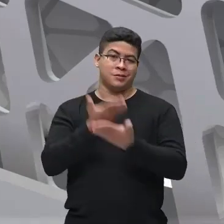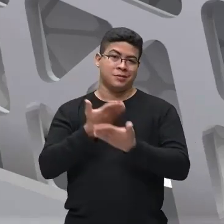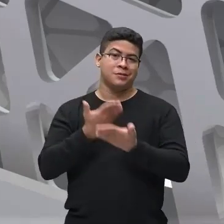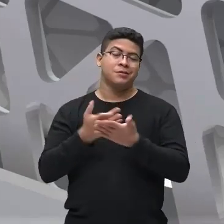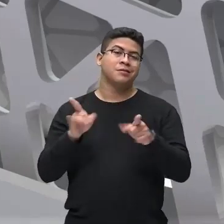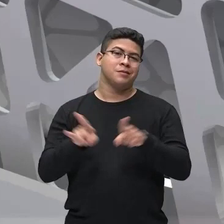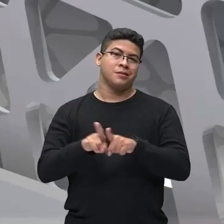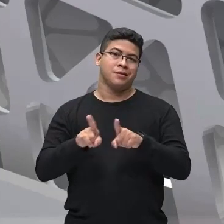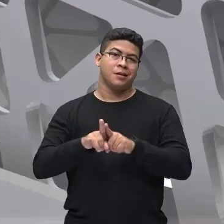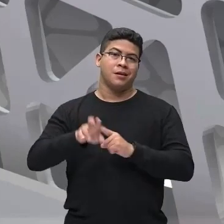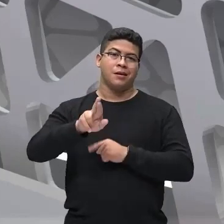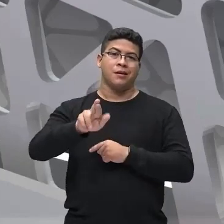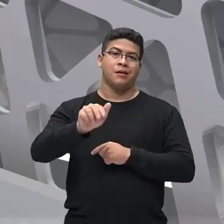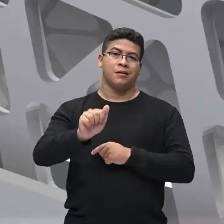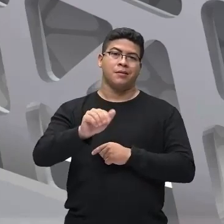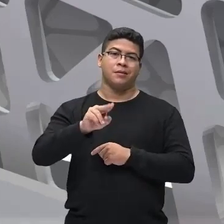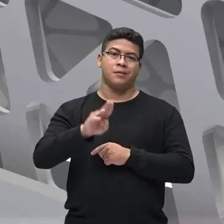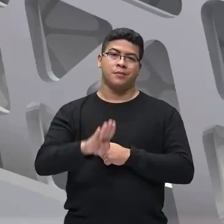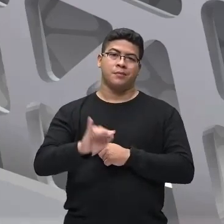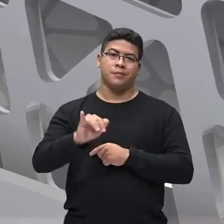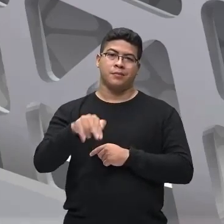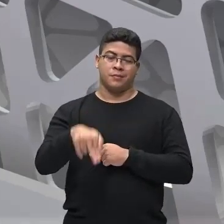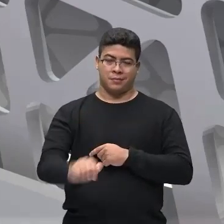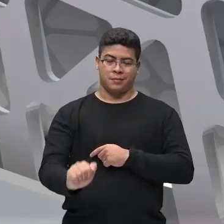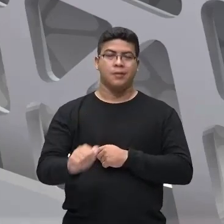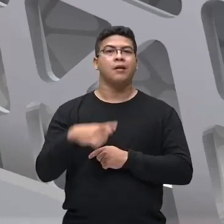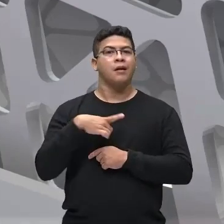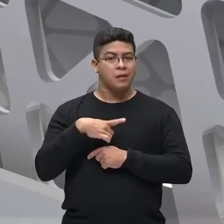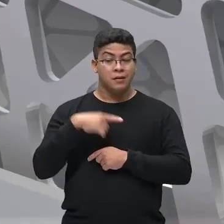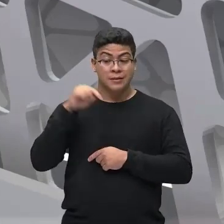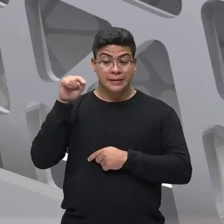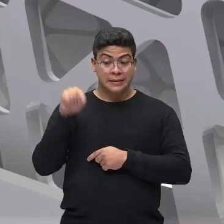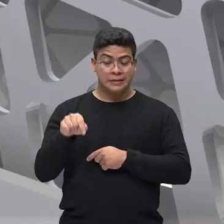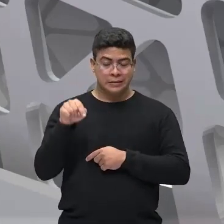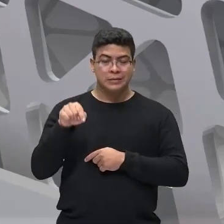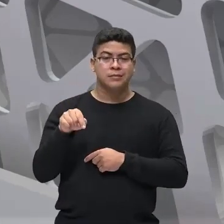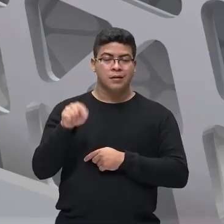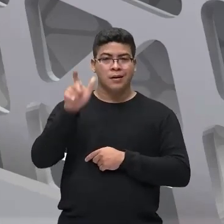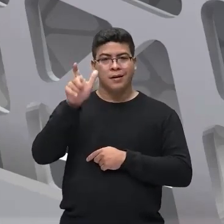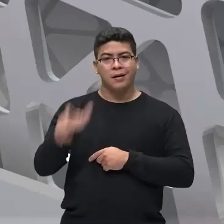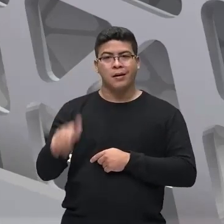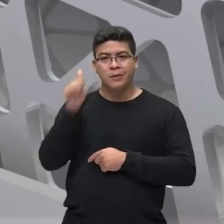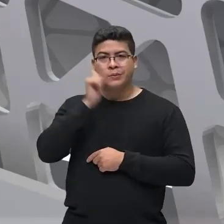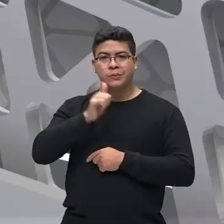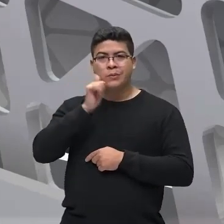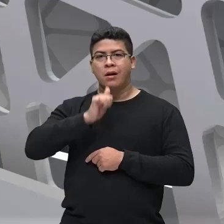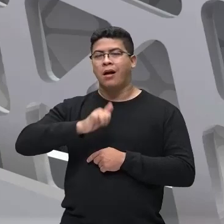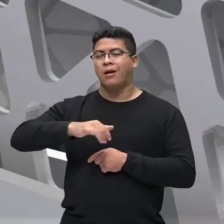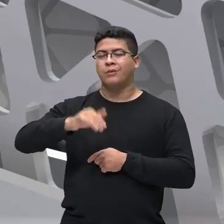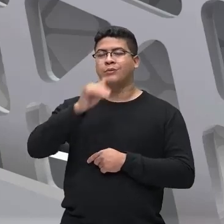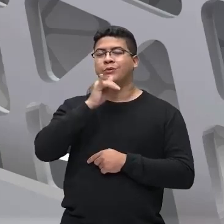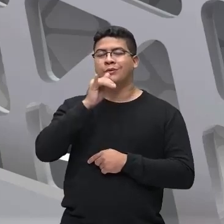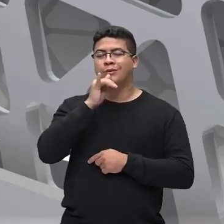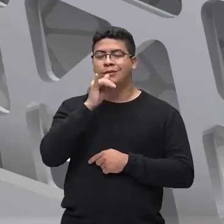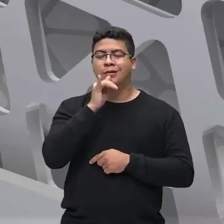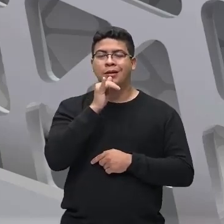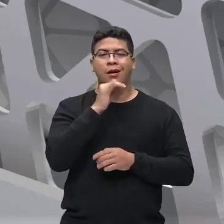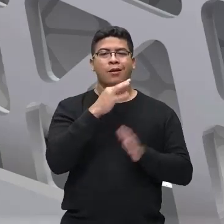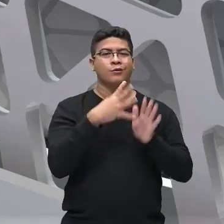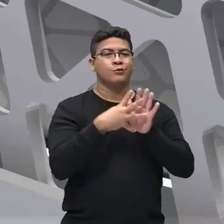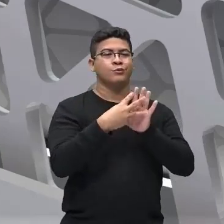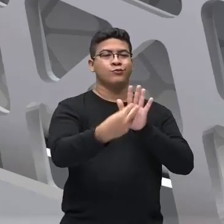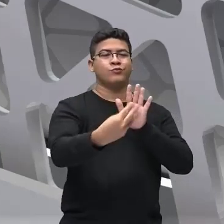para ser rabina. Então, Lia Abbas foi a rabina que deu grande exemplo e também